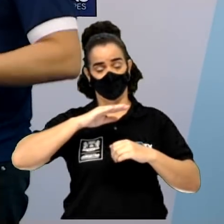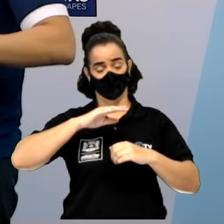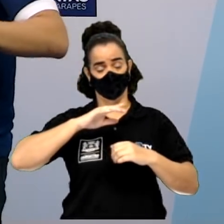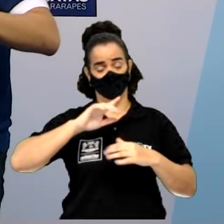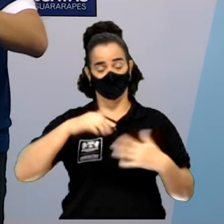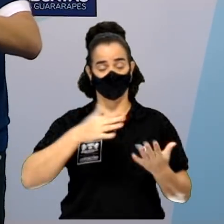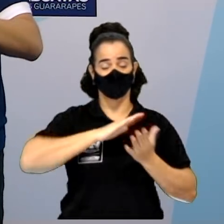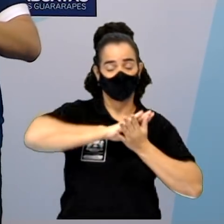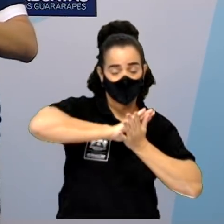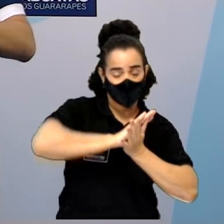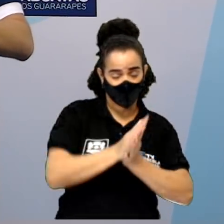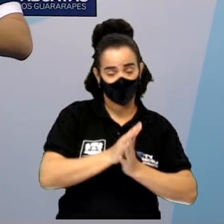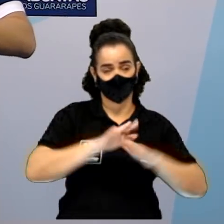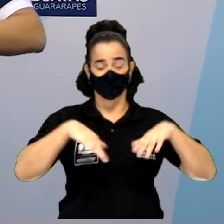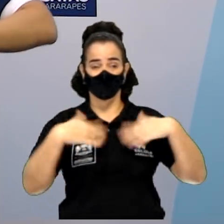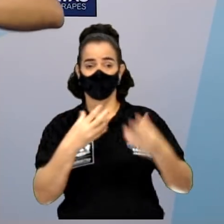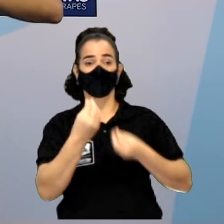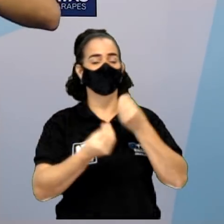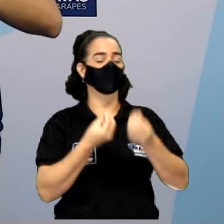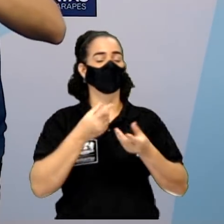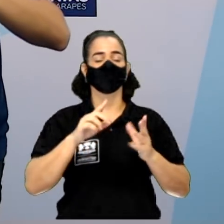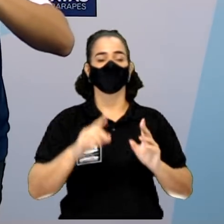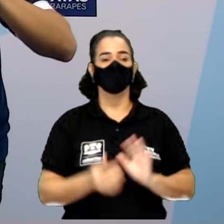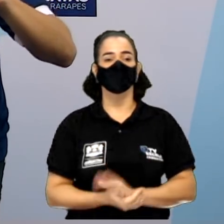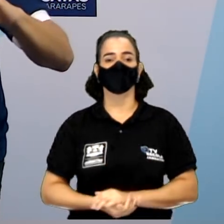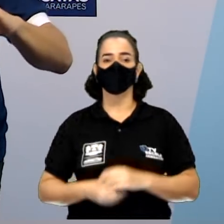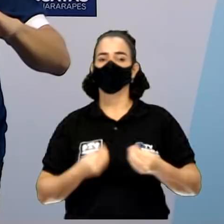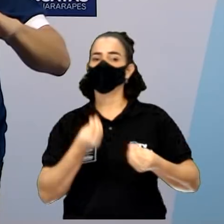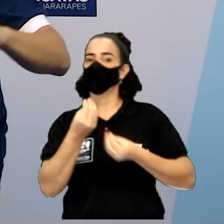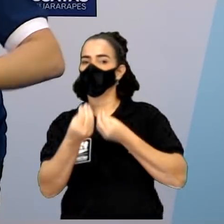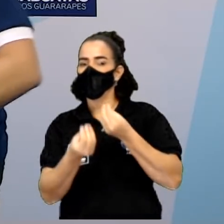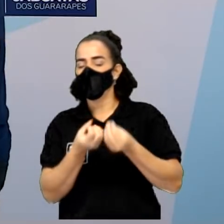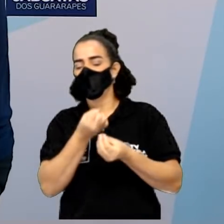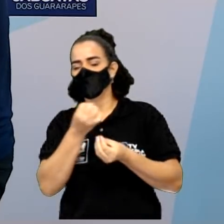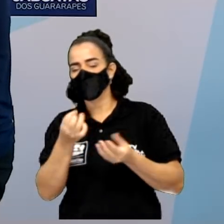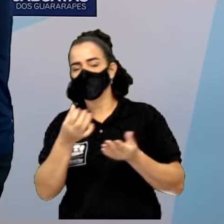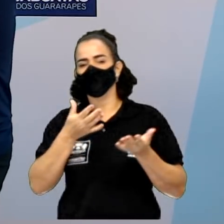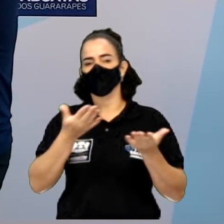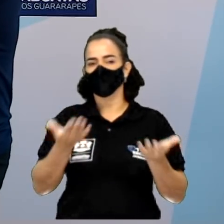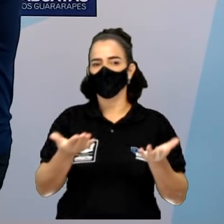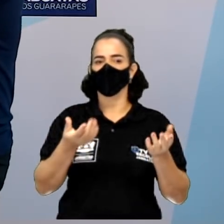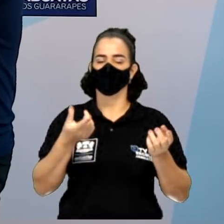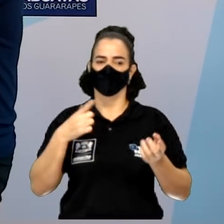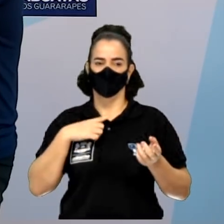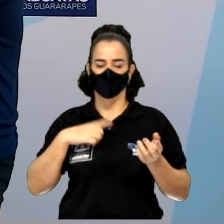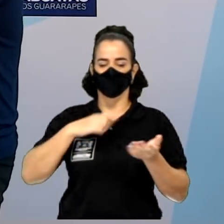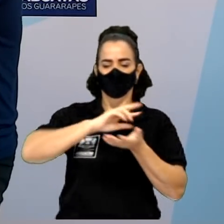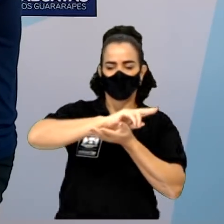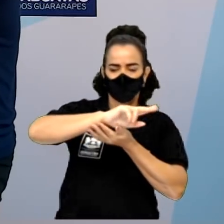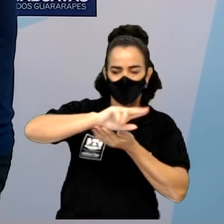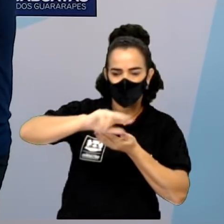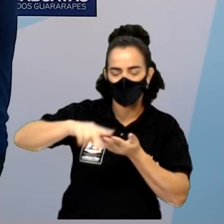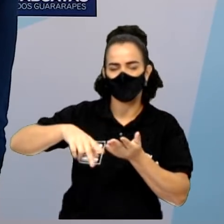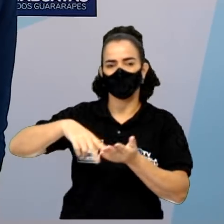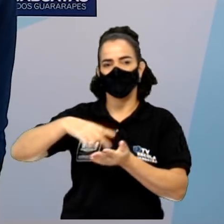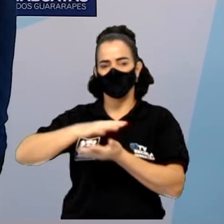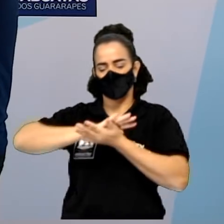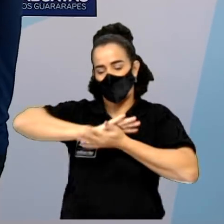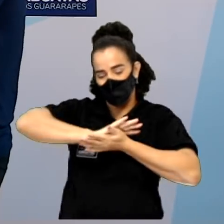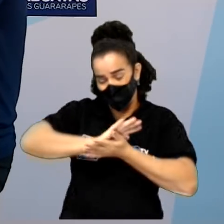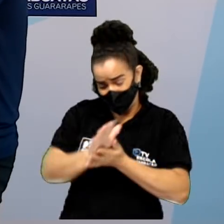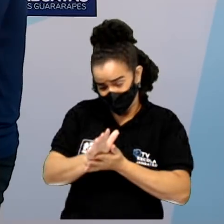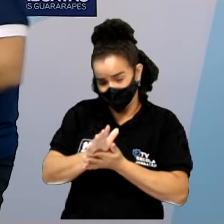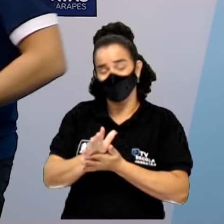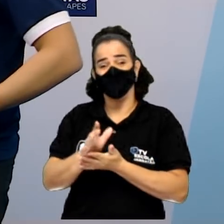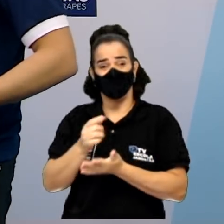É aquela história, como se fosse assim, como se não bastasse, ter todos os preconceitos que existem,